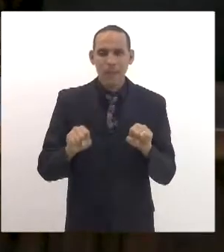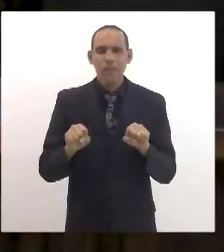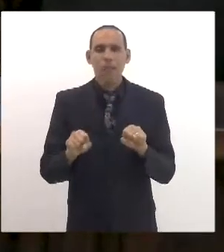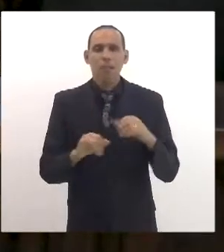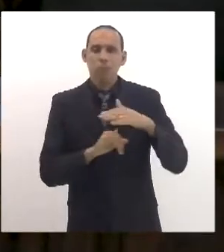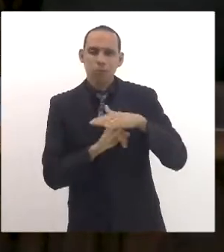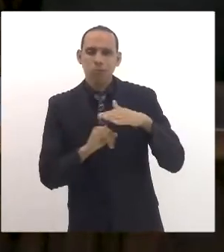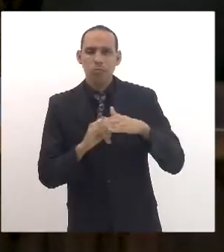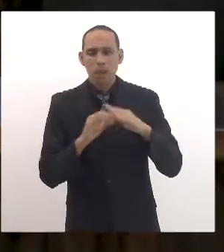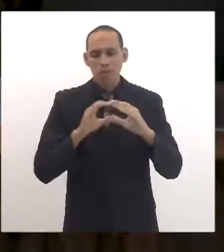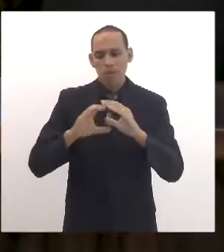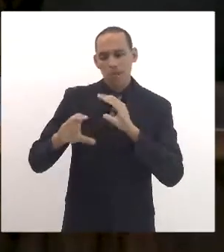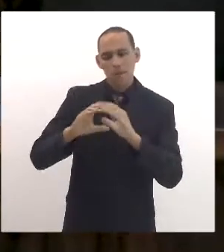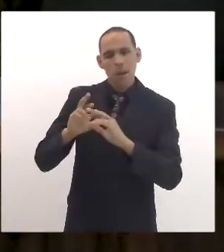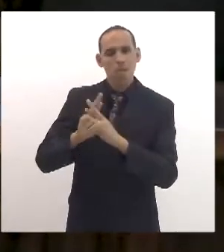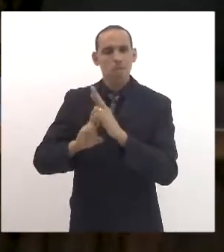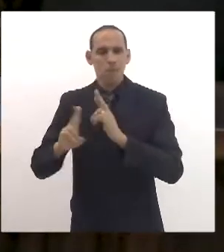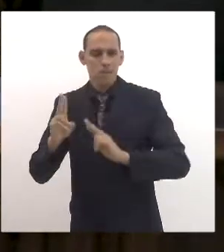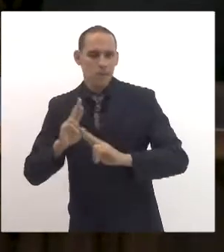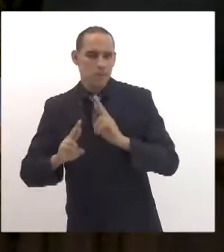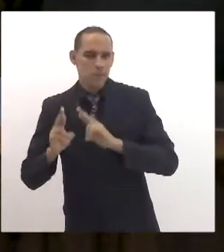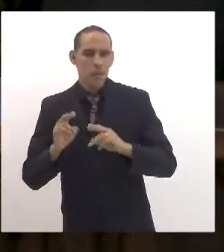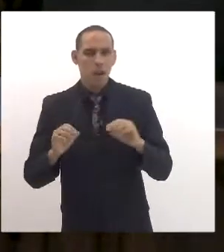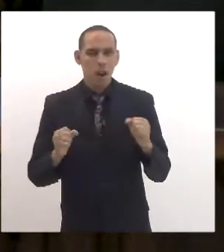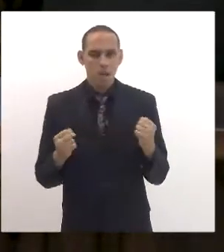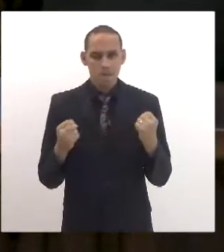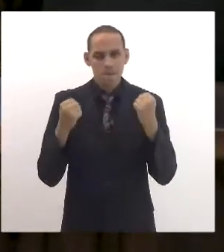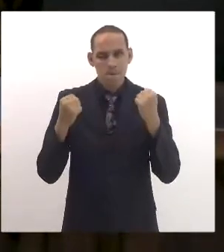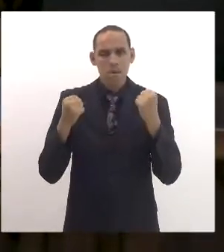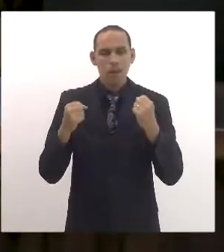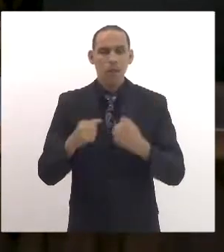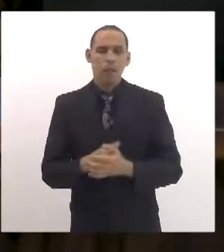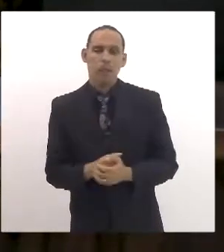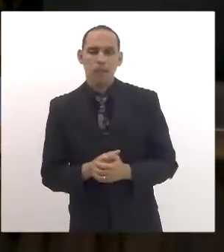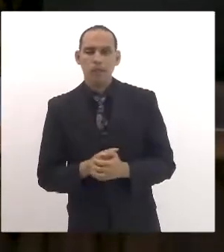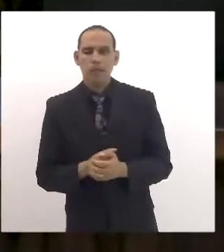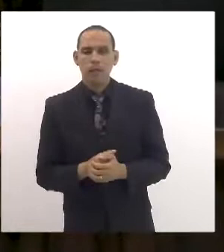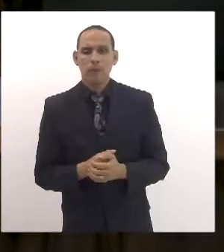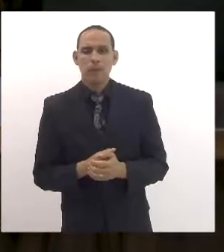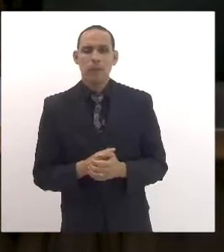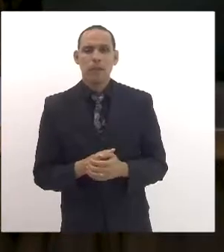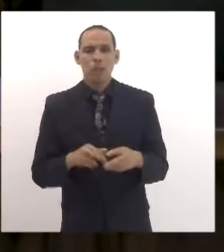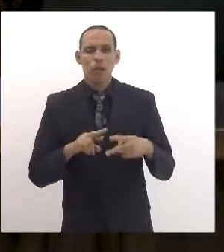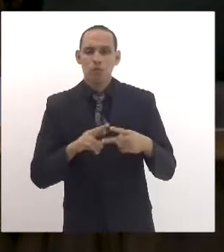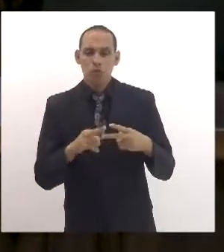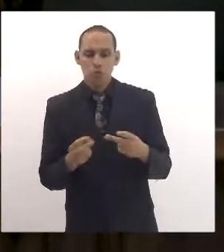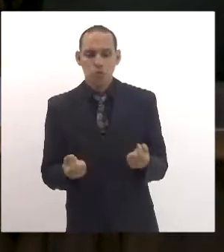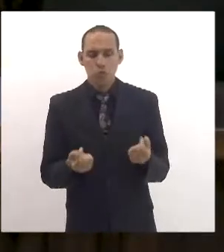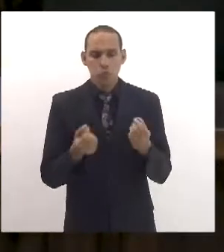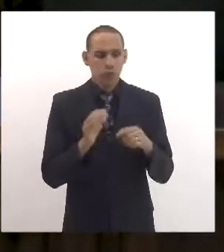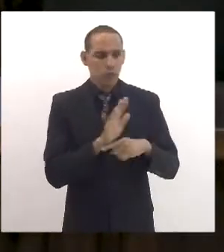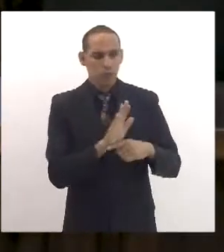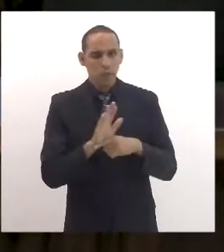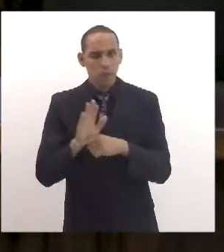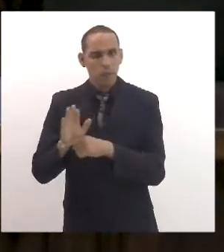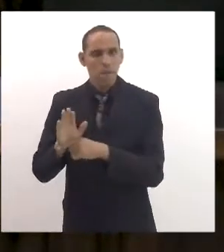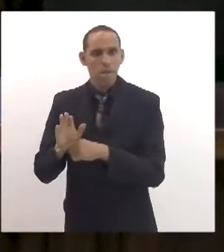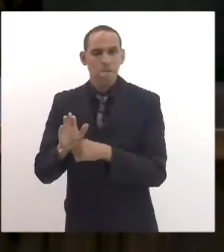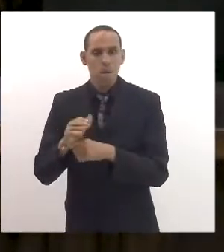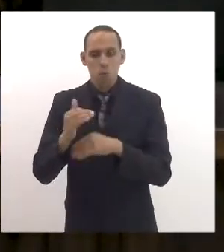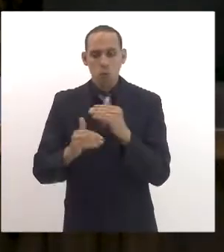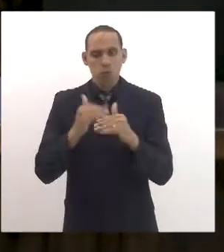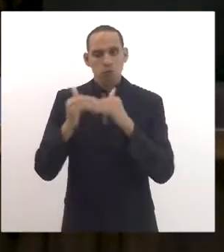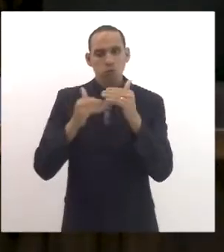comuniquem, fortalecê-las na disputa por recursos públicos nestes campos e garantir que todo esse processo seja um vetor